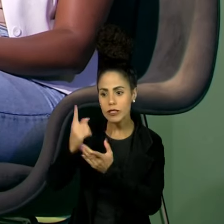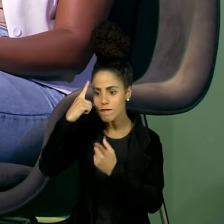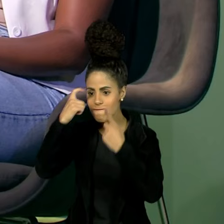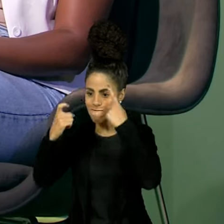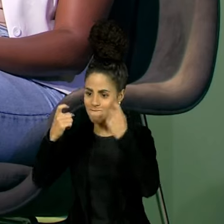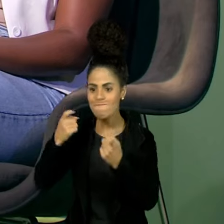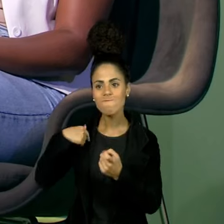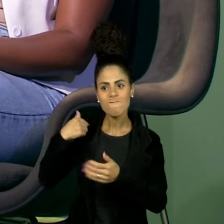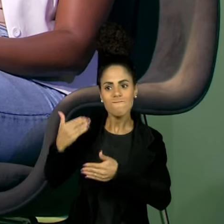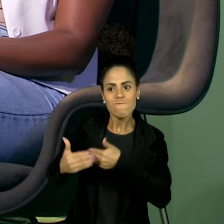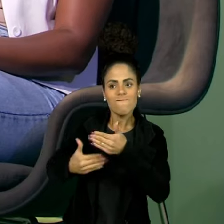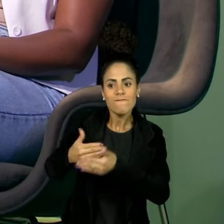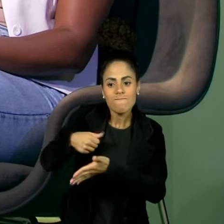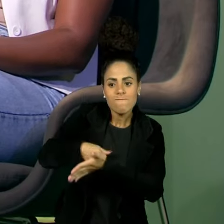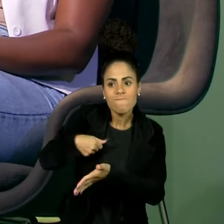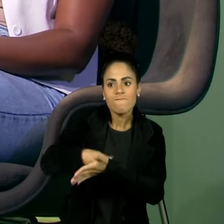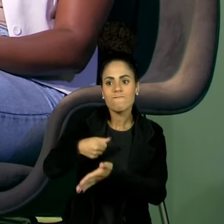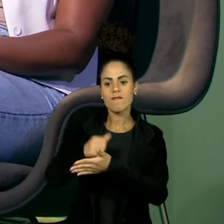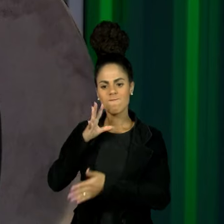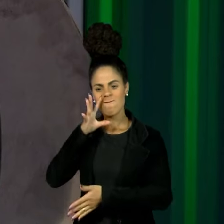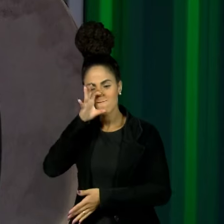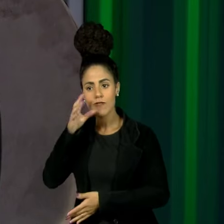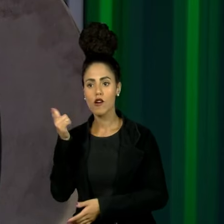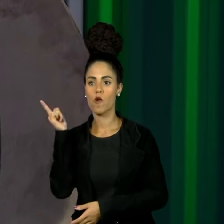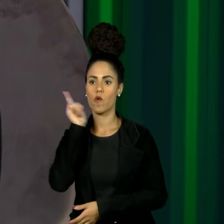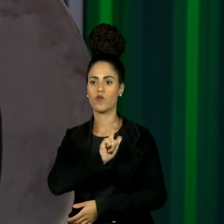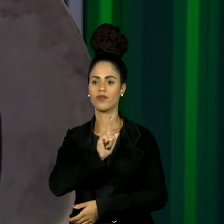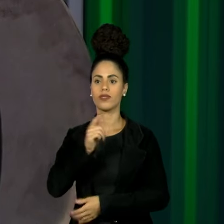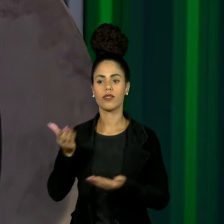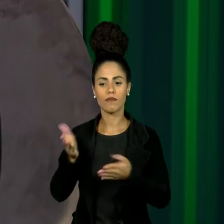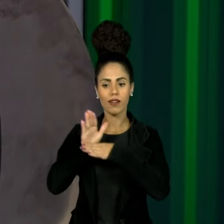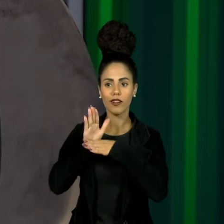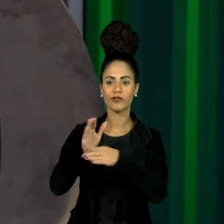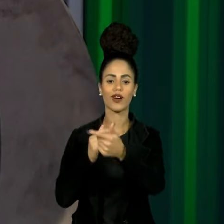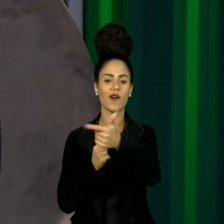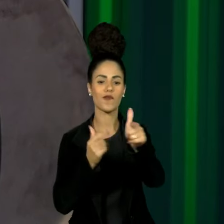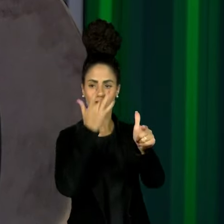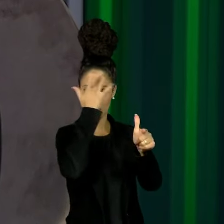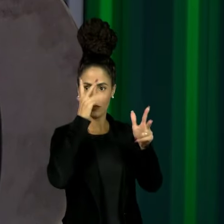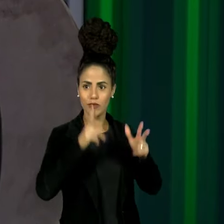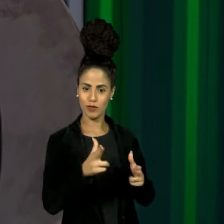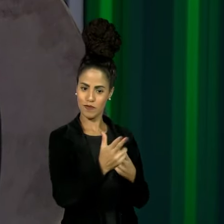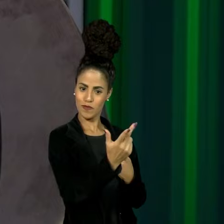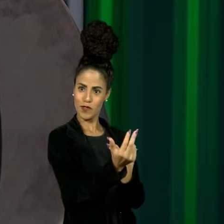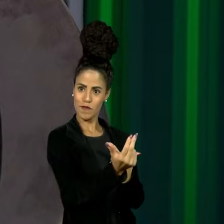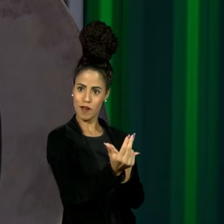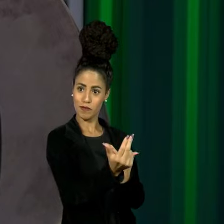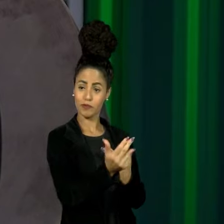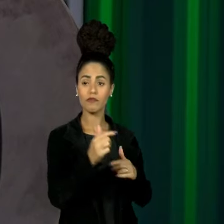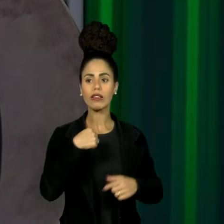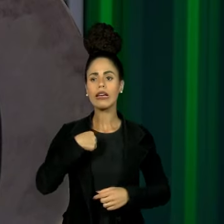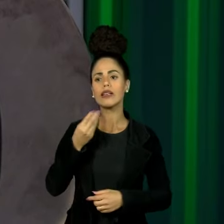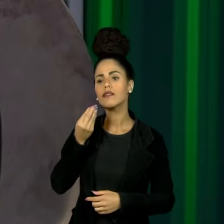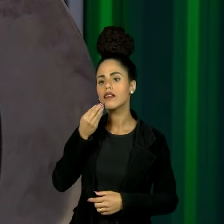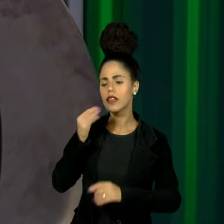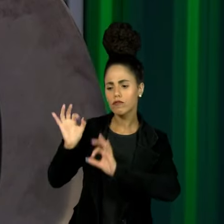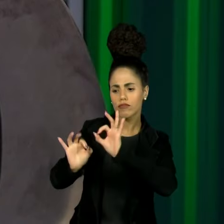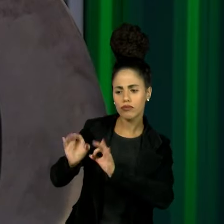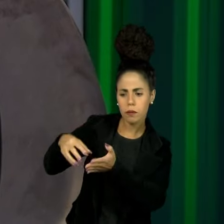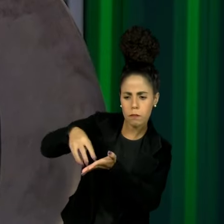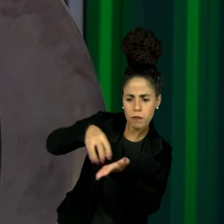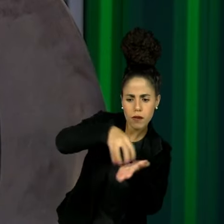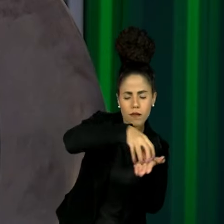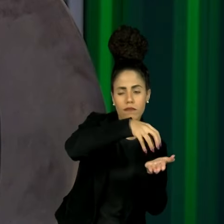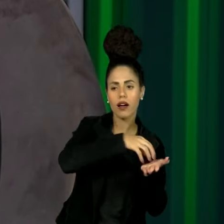fez com que a gente conseguisse estar nesse momento atual de poder ajudar outras pessoas, né? Então, eu busquei muitas organizações que,